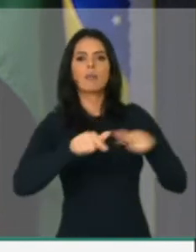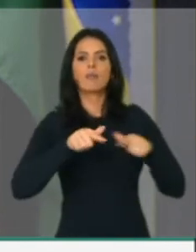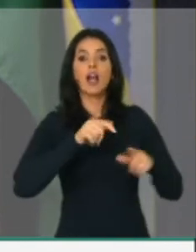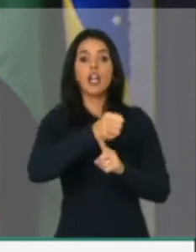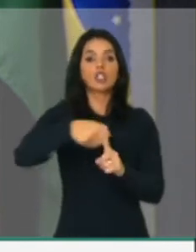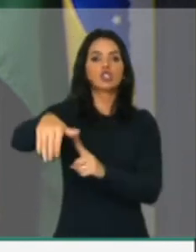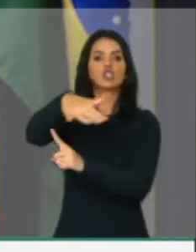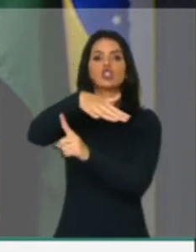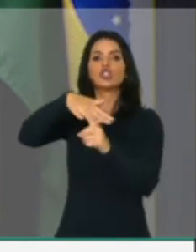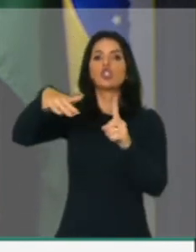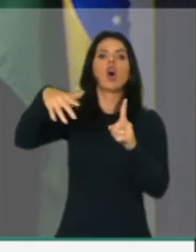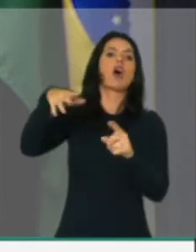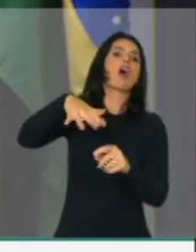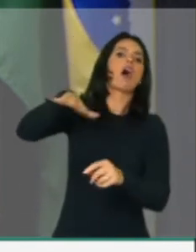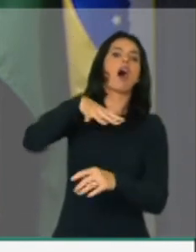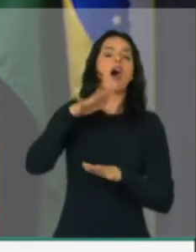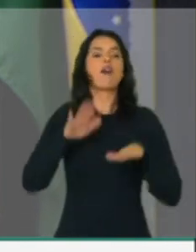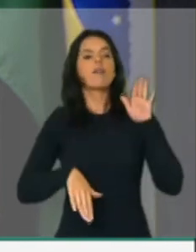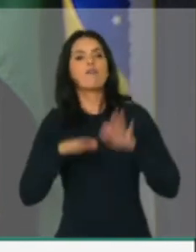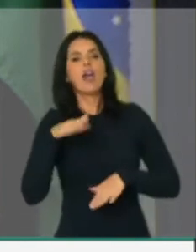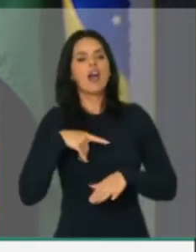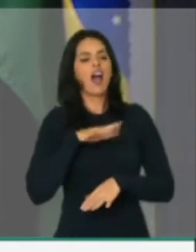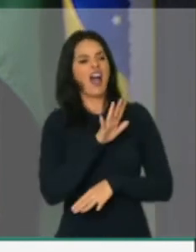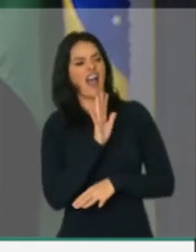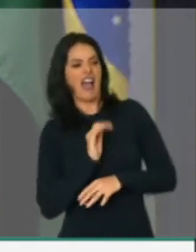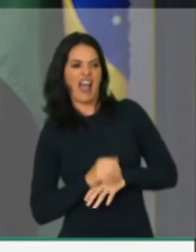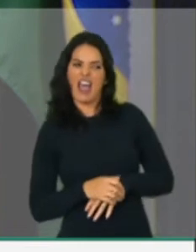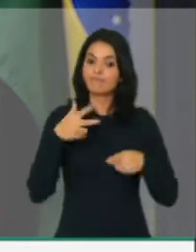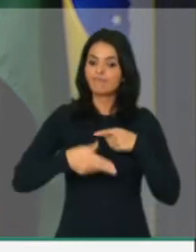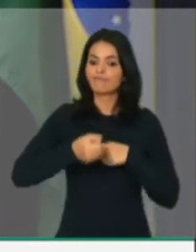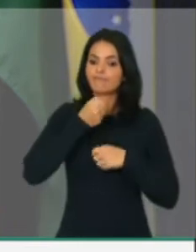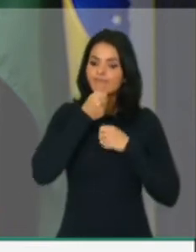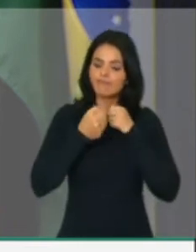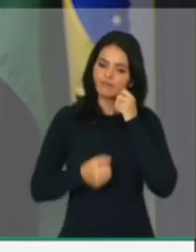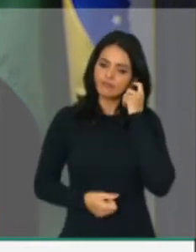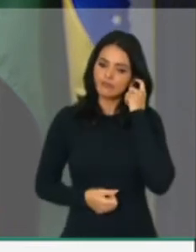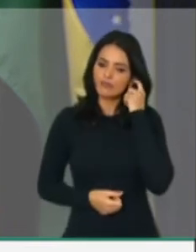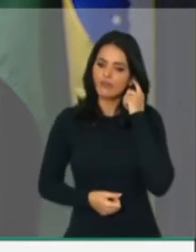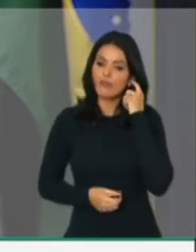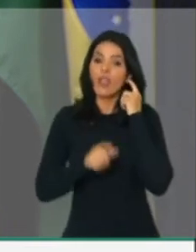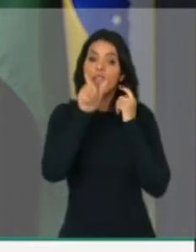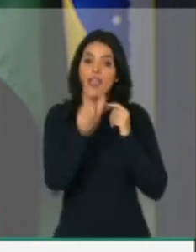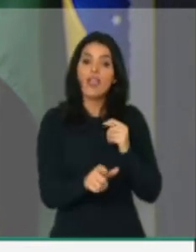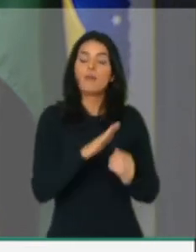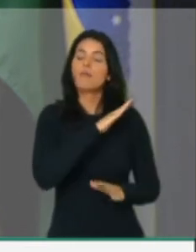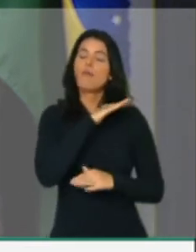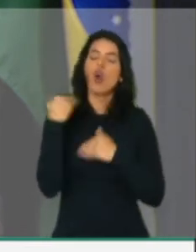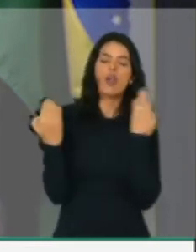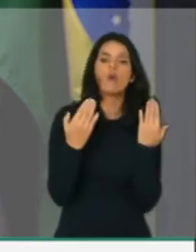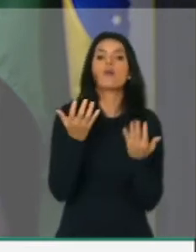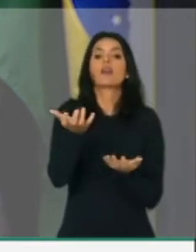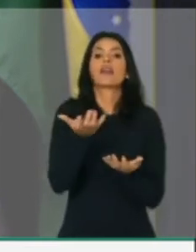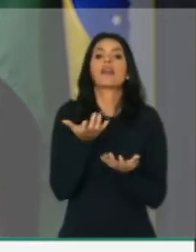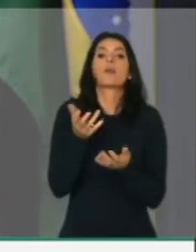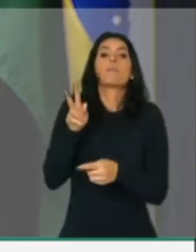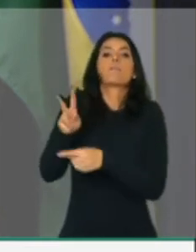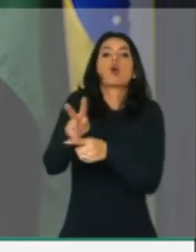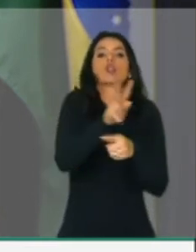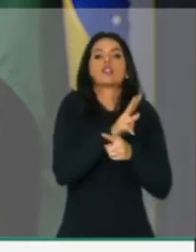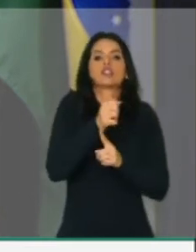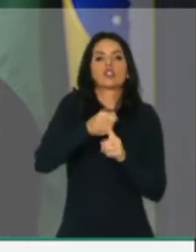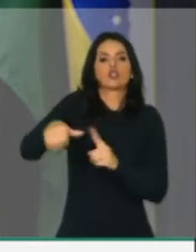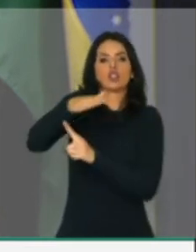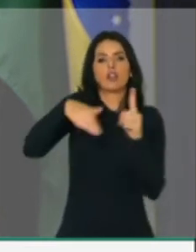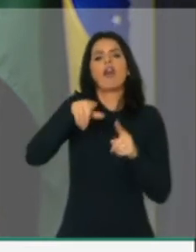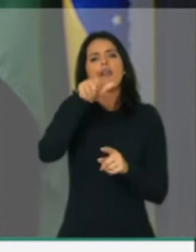a sociedade muitas vezes não reconhece proteger a sociedade e por isso ele